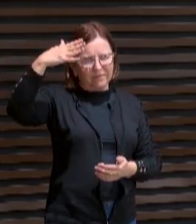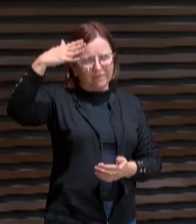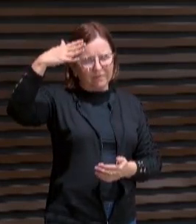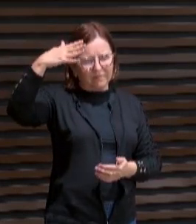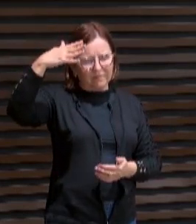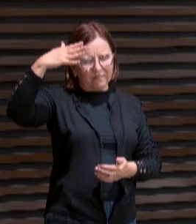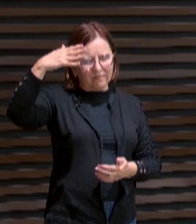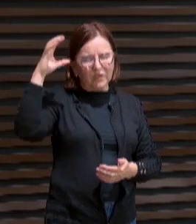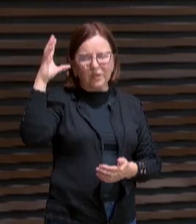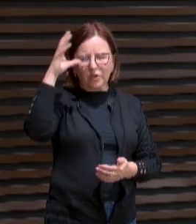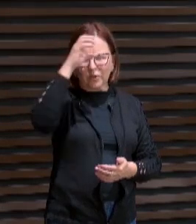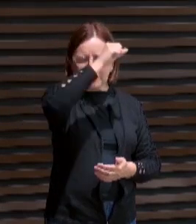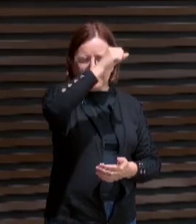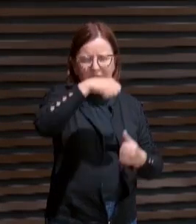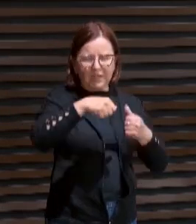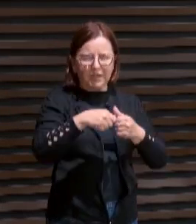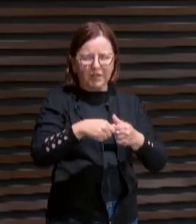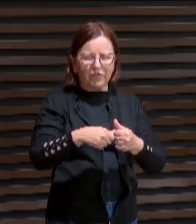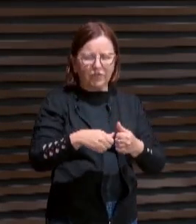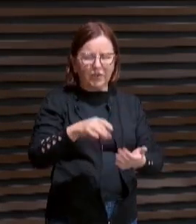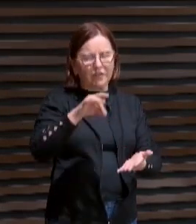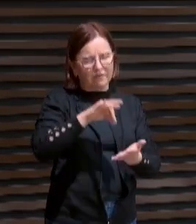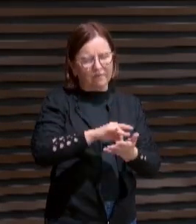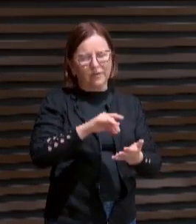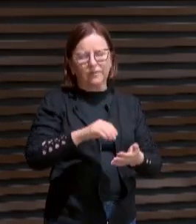de compreender esse fato.